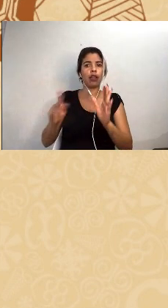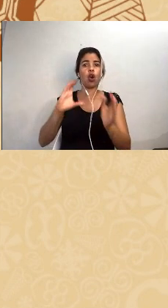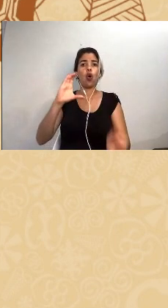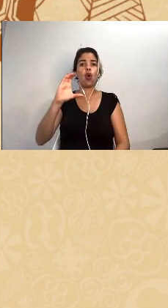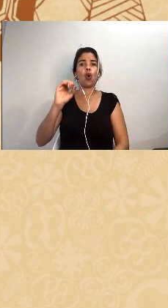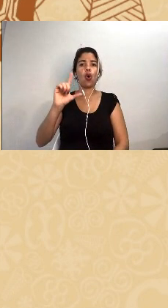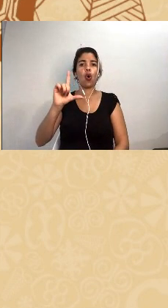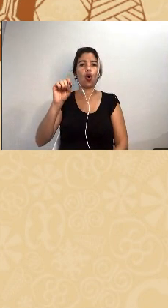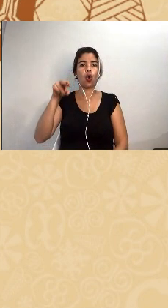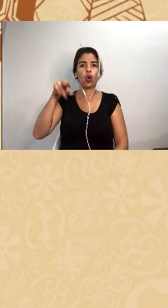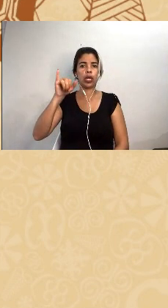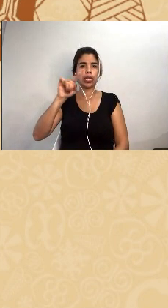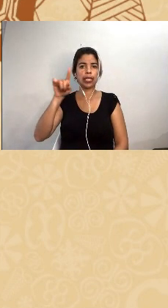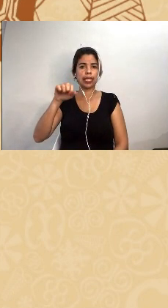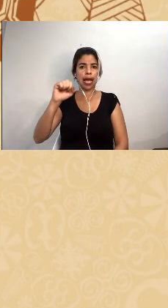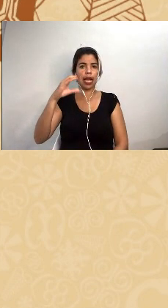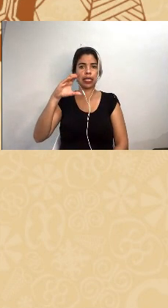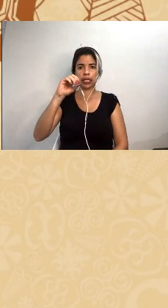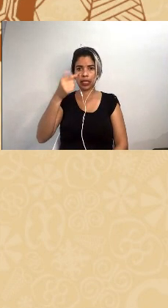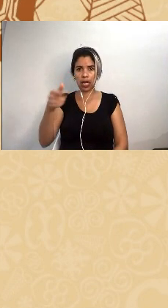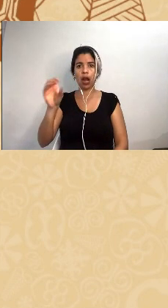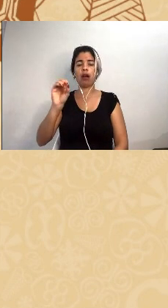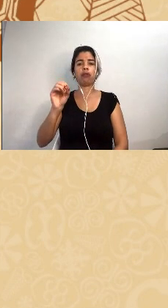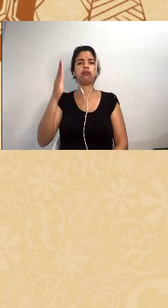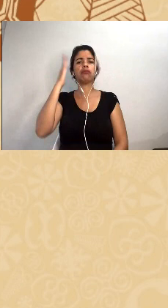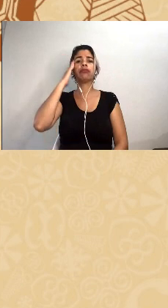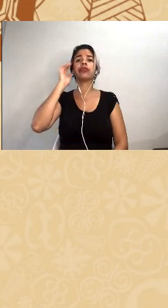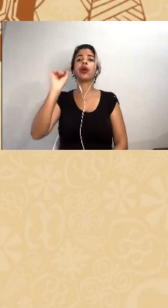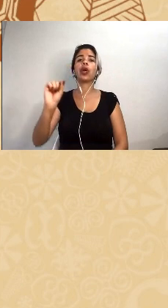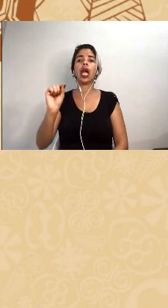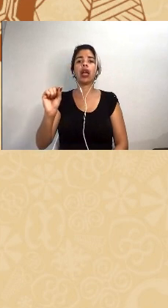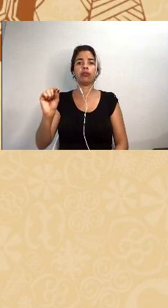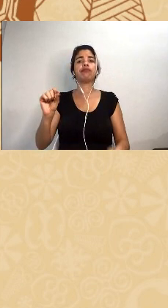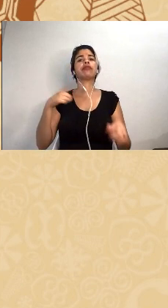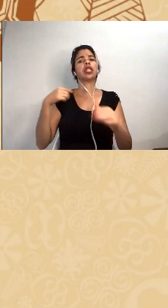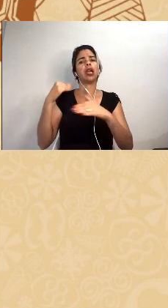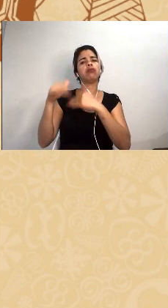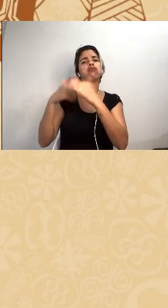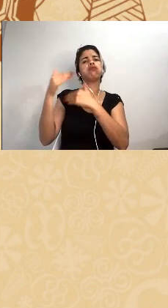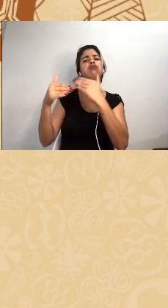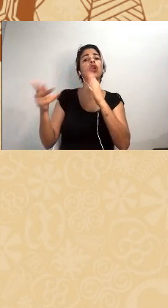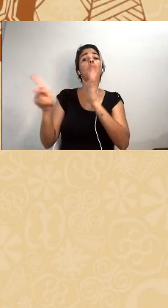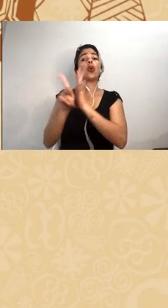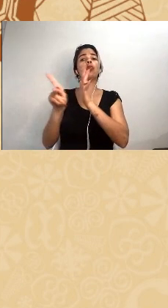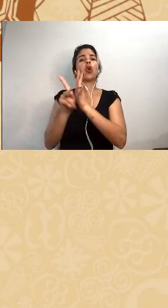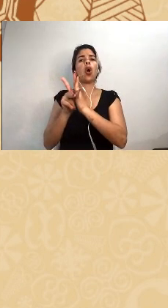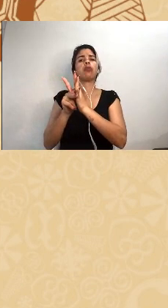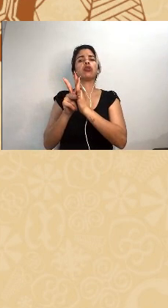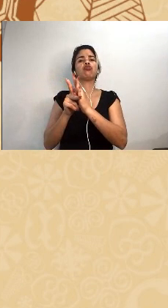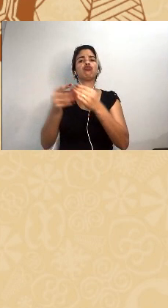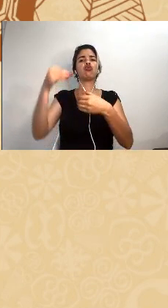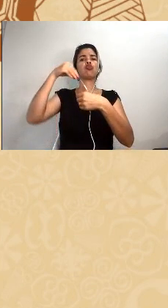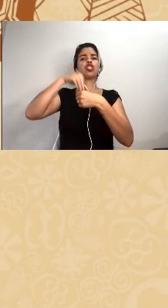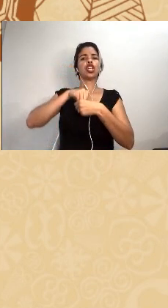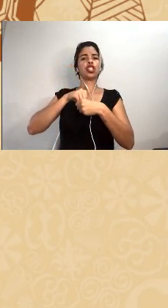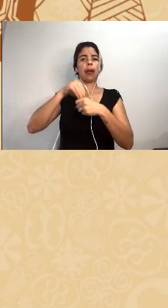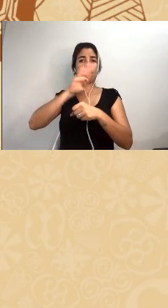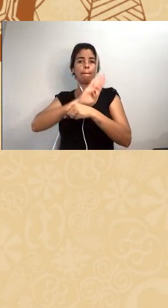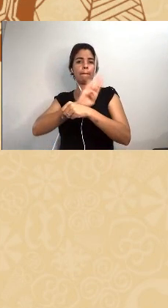esse, sem dúvida, constrói a subjetividade dos brancos, negros e indígenas na nossa sociedade.